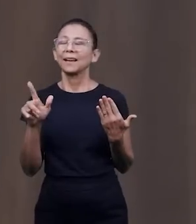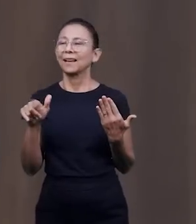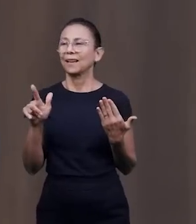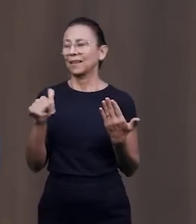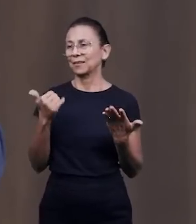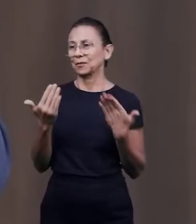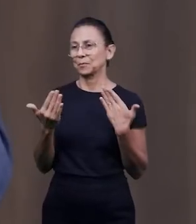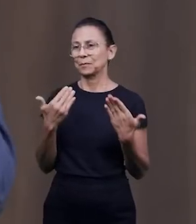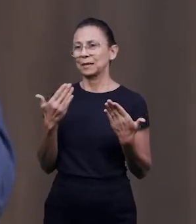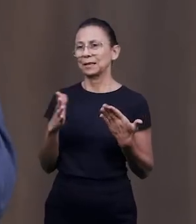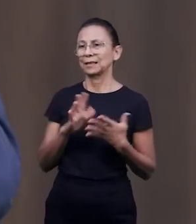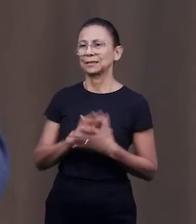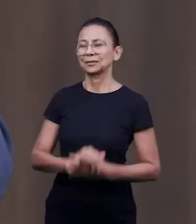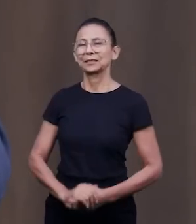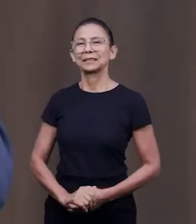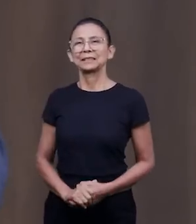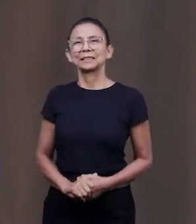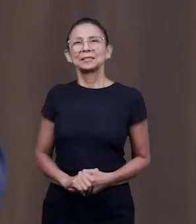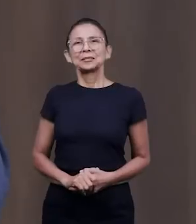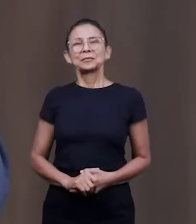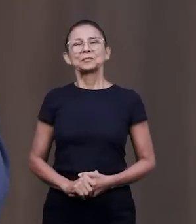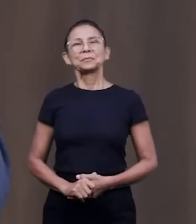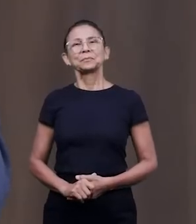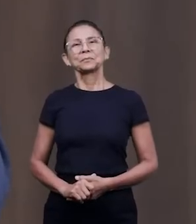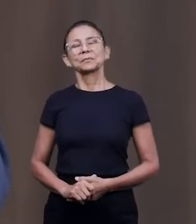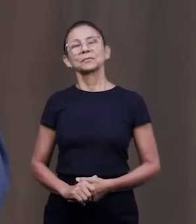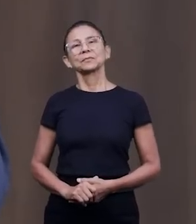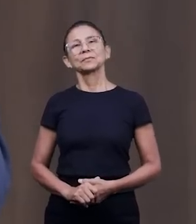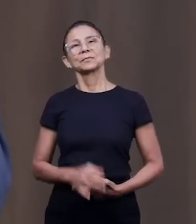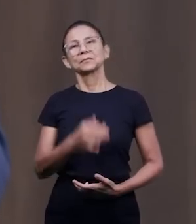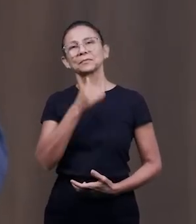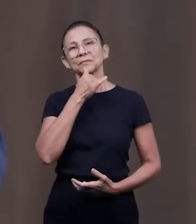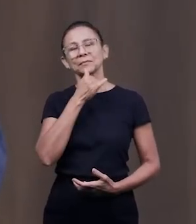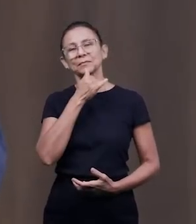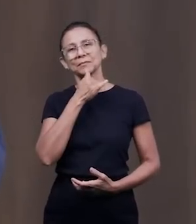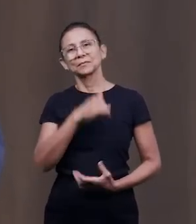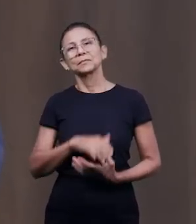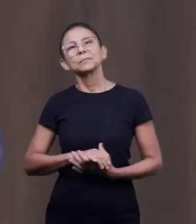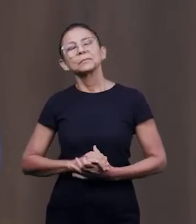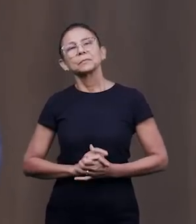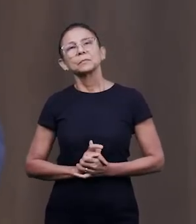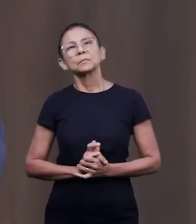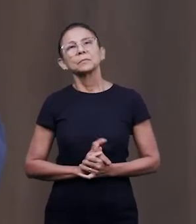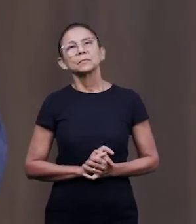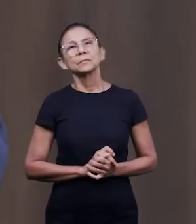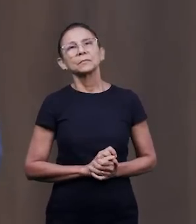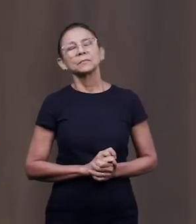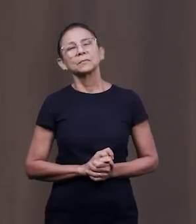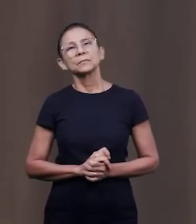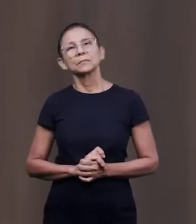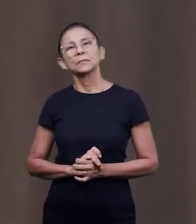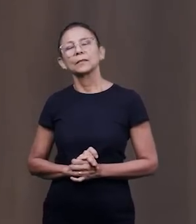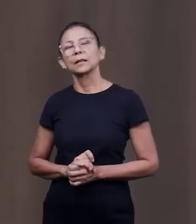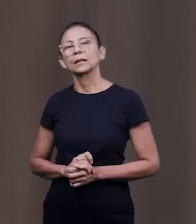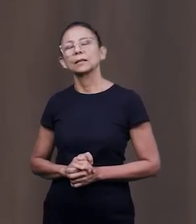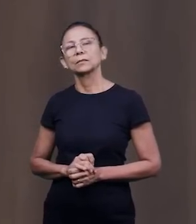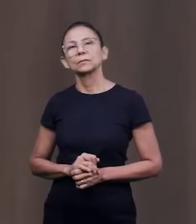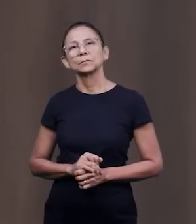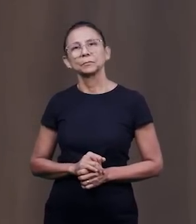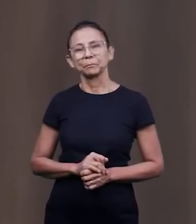sabia de nada. Não, irmã, eu sempre te tratei bem. Não, irmã, não, porque é desafinada. Não, mas eu nunca falei que você é desafinada. Você está entendendo? Então